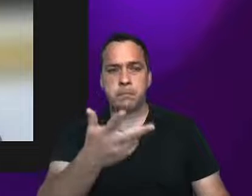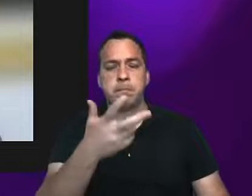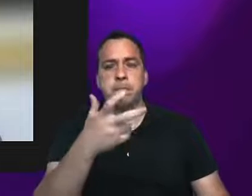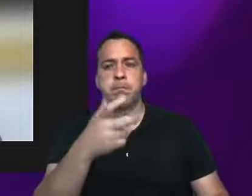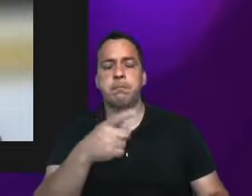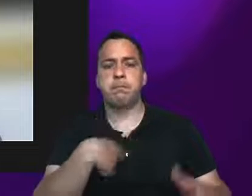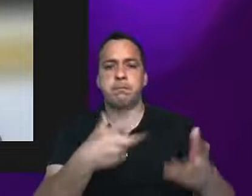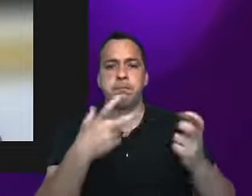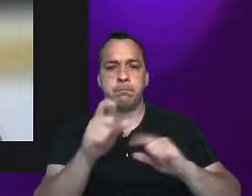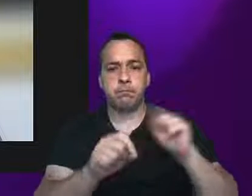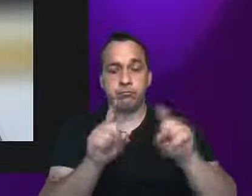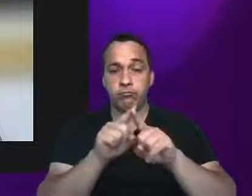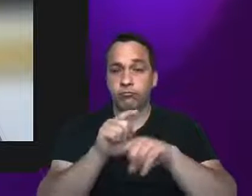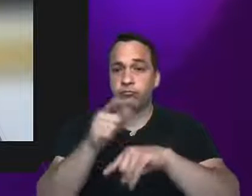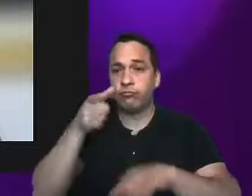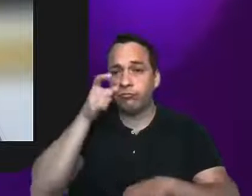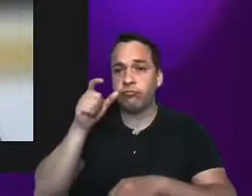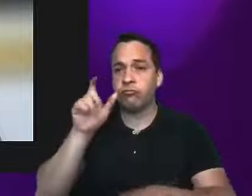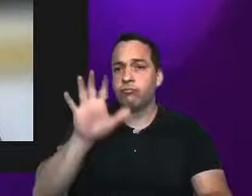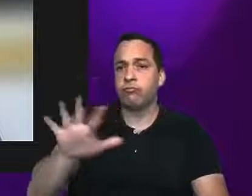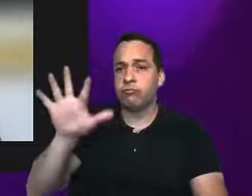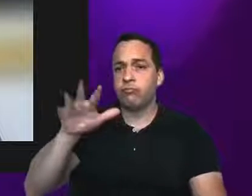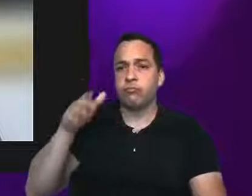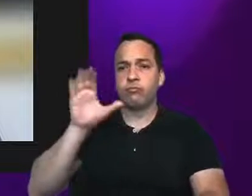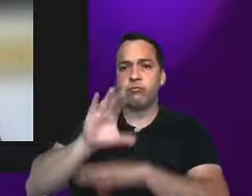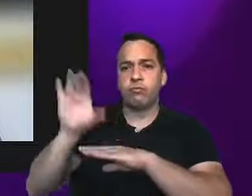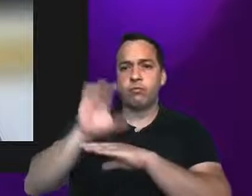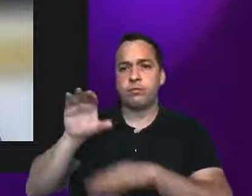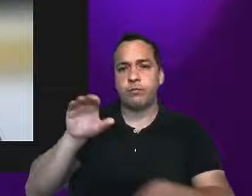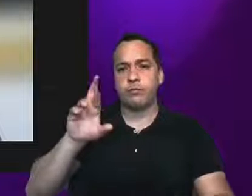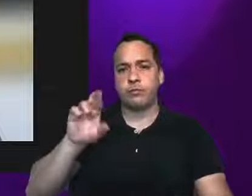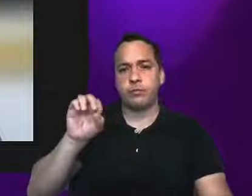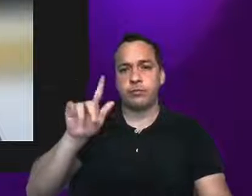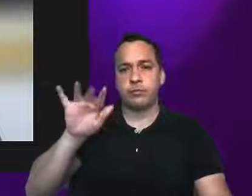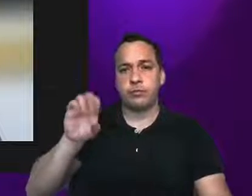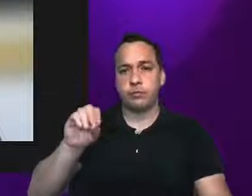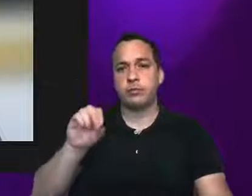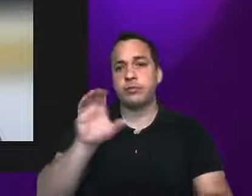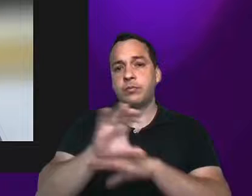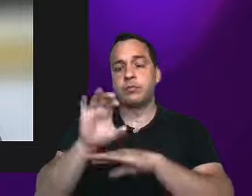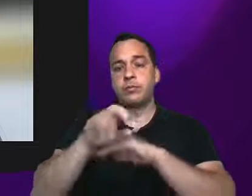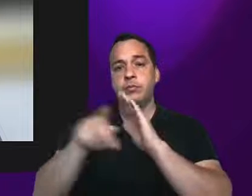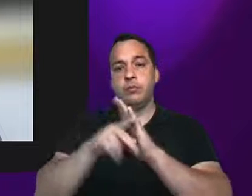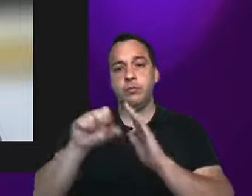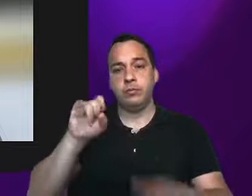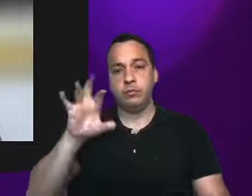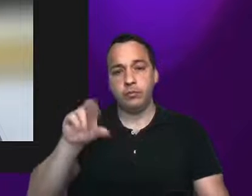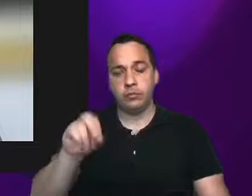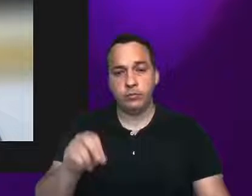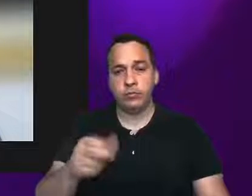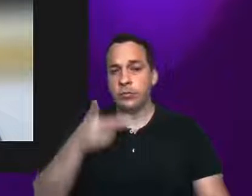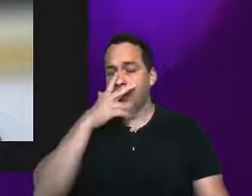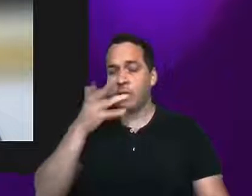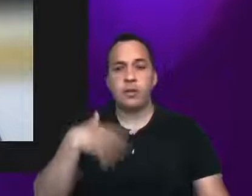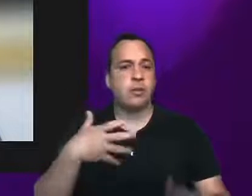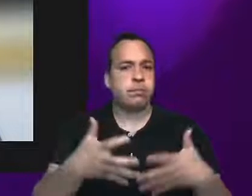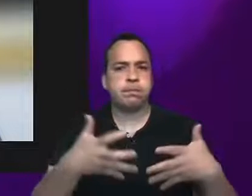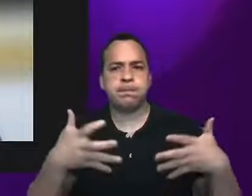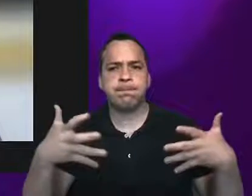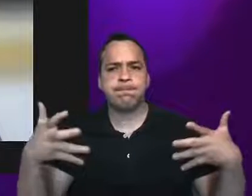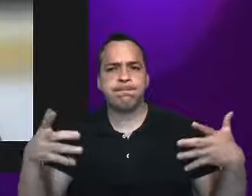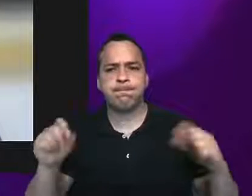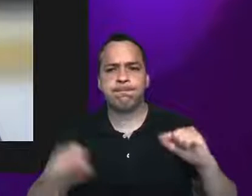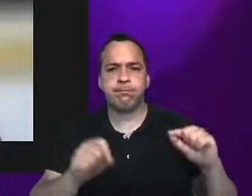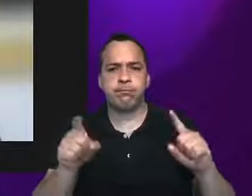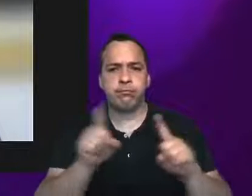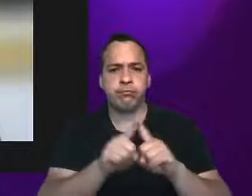depois a aula do Rogério, o Tiago, no curso lá do Círio, e hoje em dia você tem uma gama tão grande em